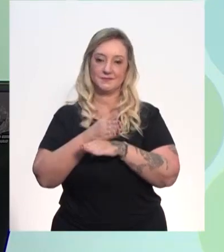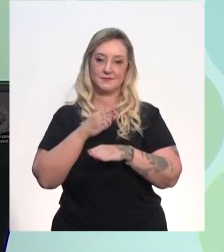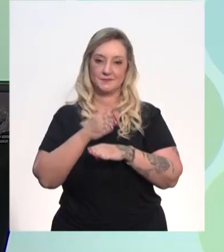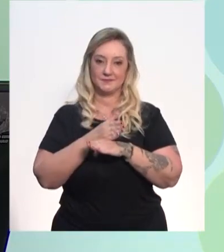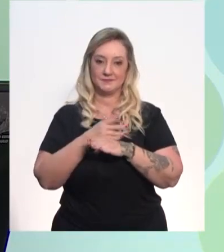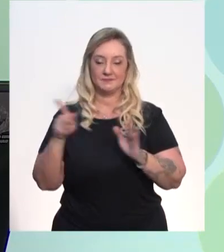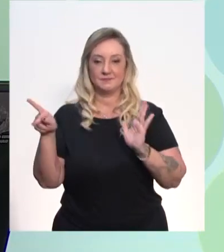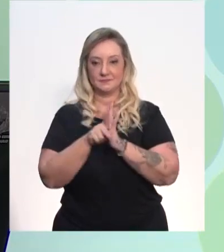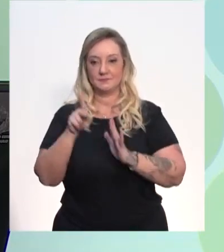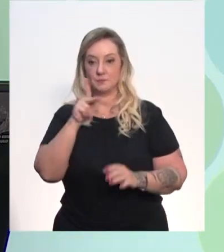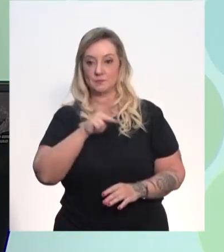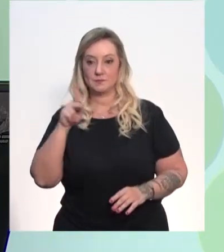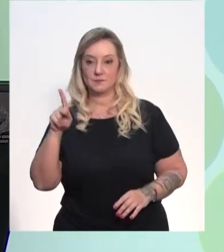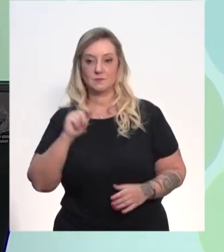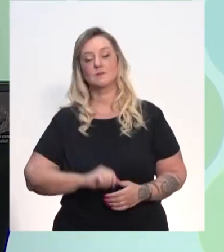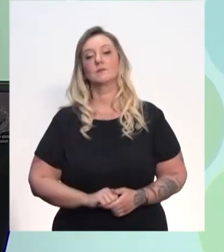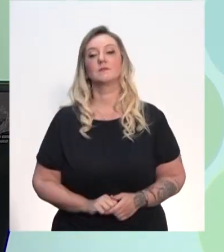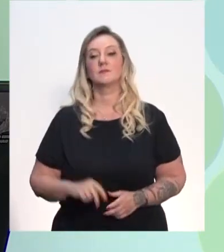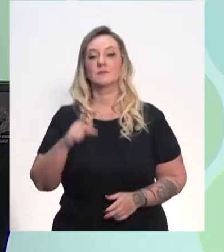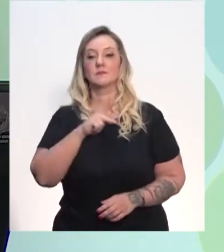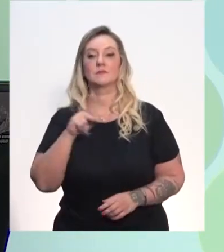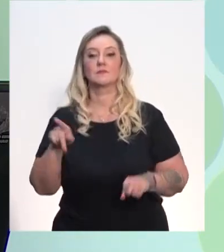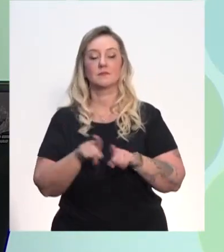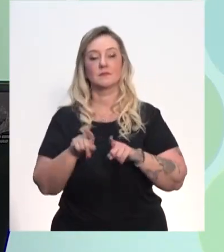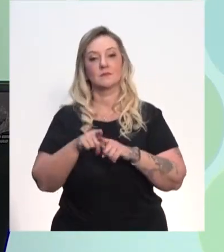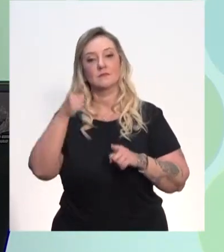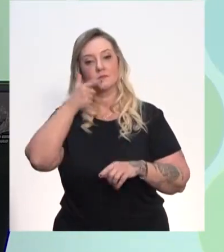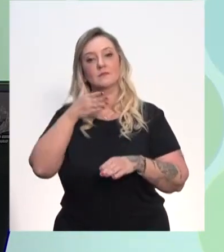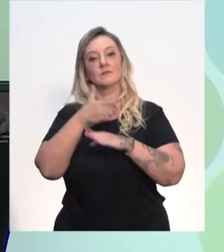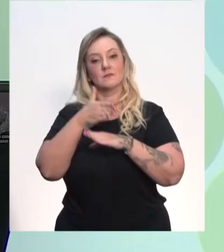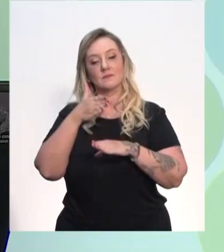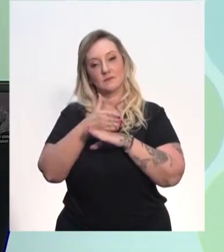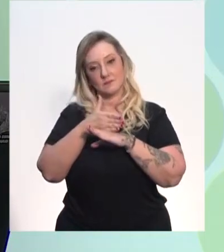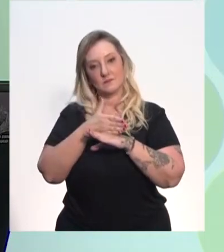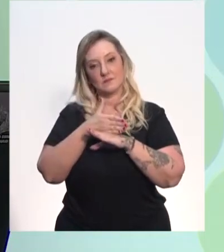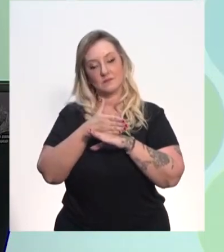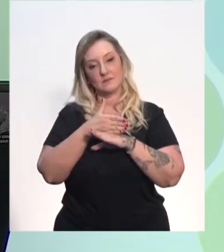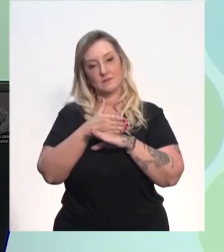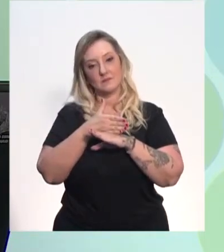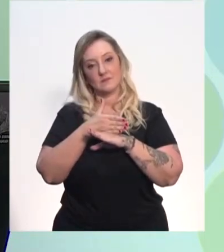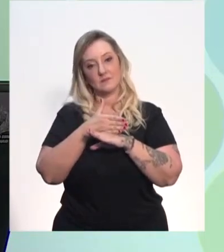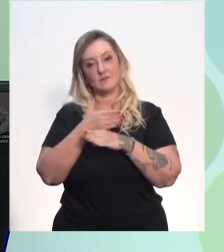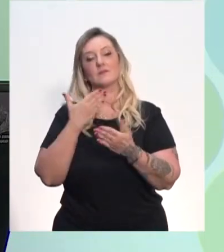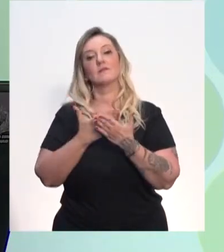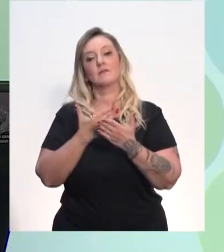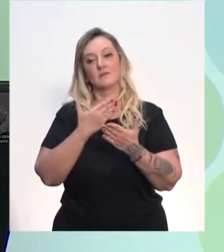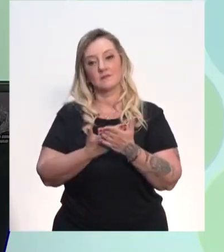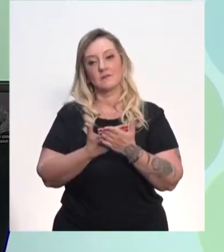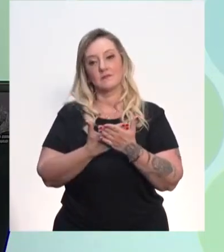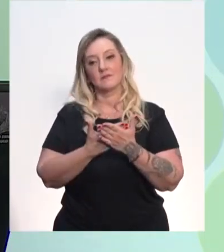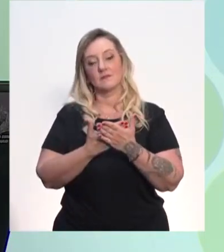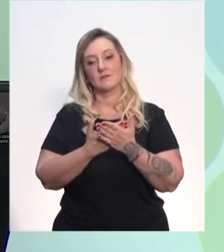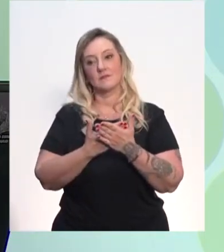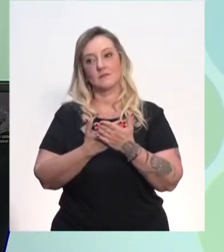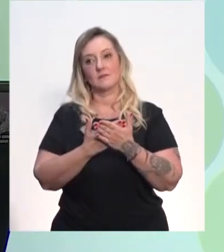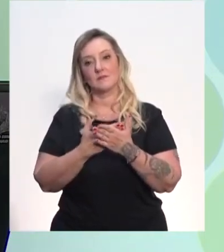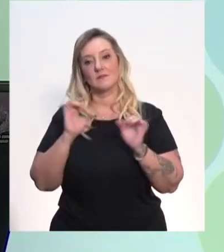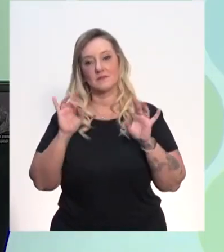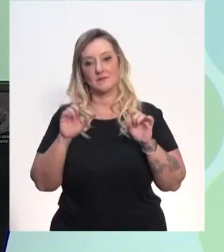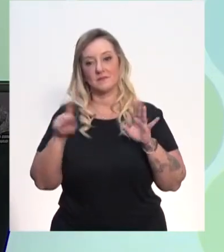professor. Lembrando que no começo do ano, nós tínhamos o acesso para os gestores, né, para que os